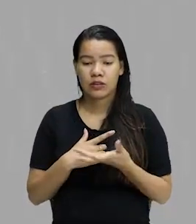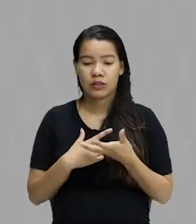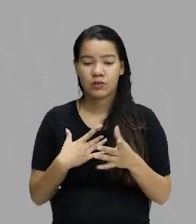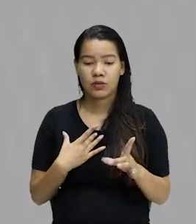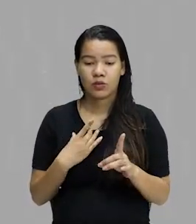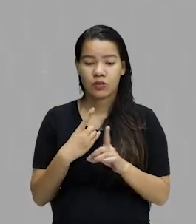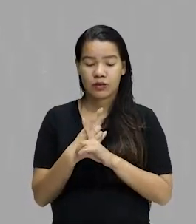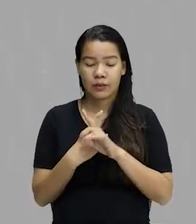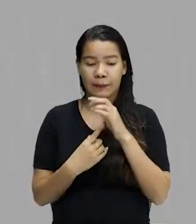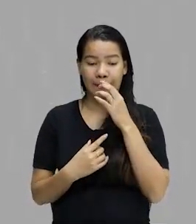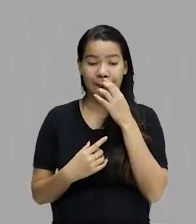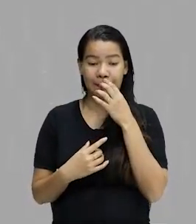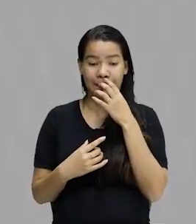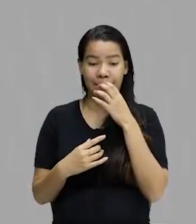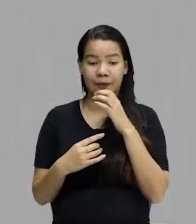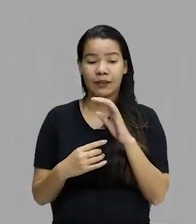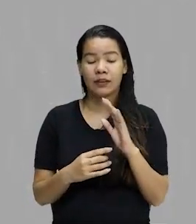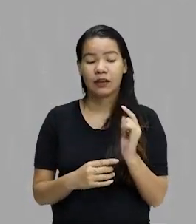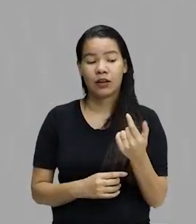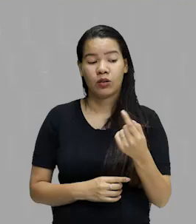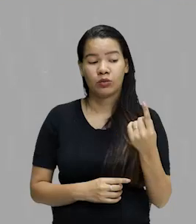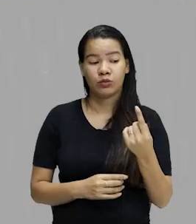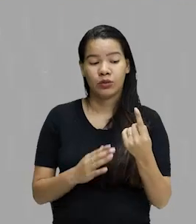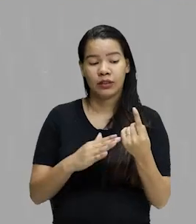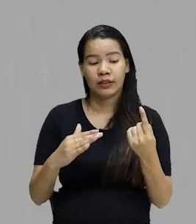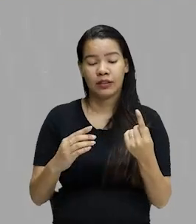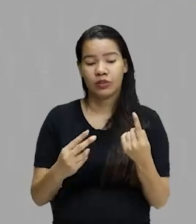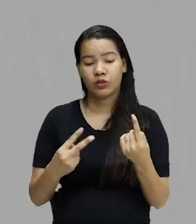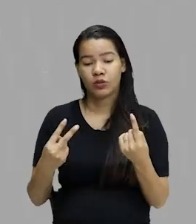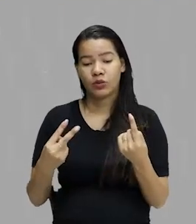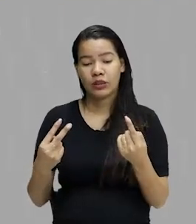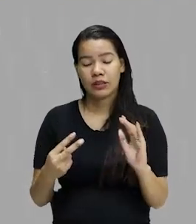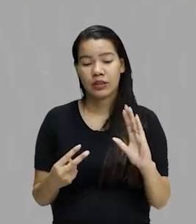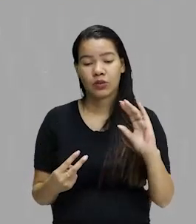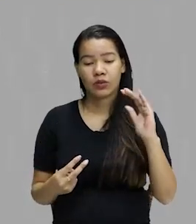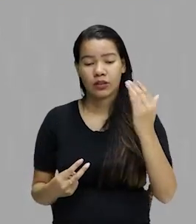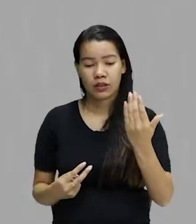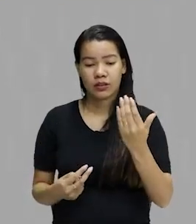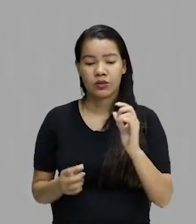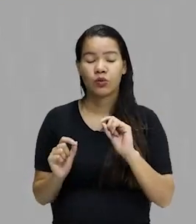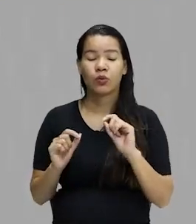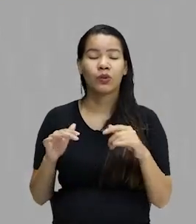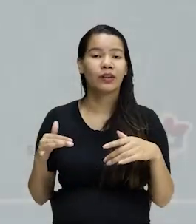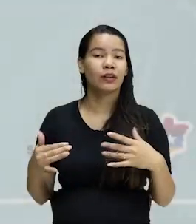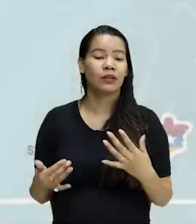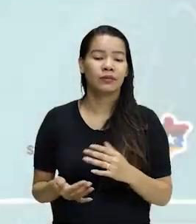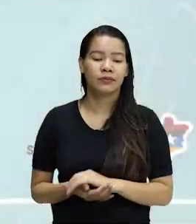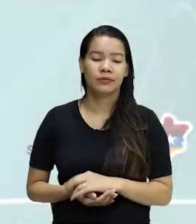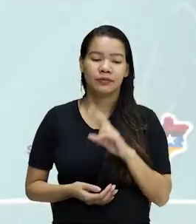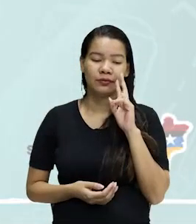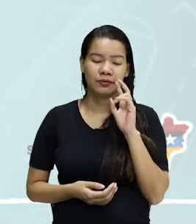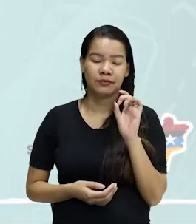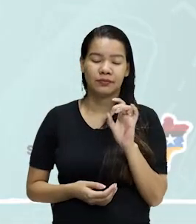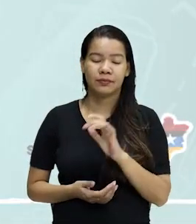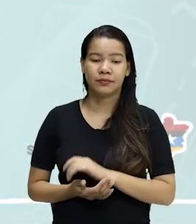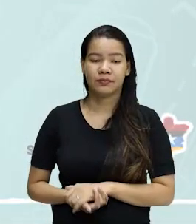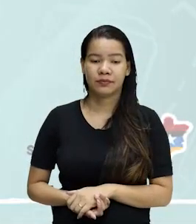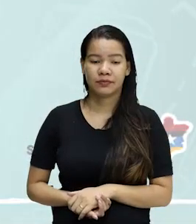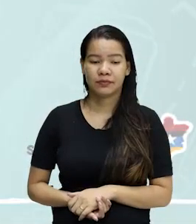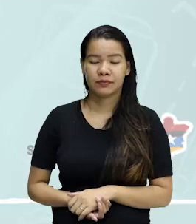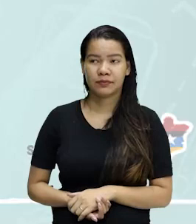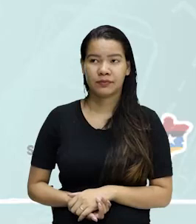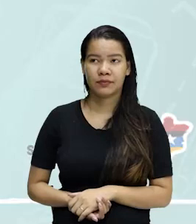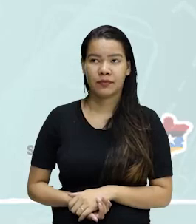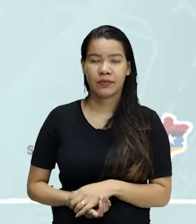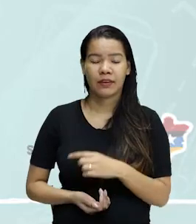chegar. Nas etapas 1 e etapa 2, ocorrem respectivamente. Olha só. Então,